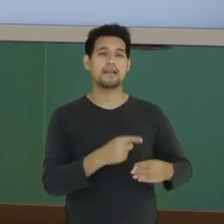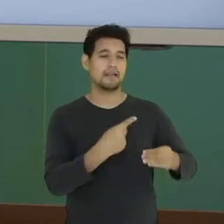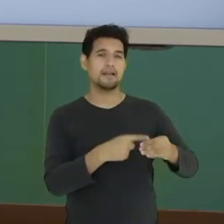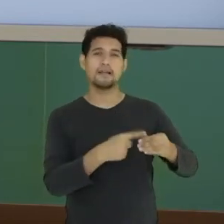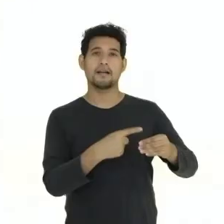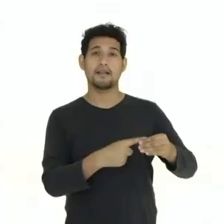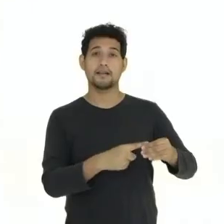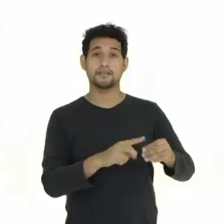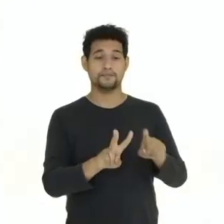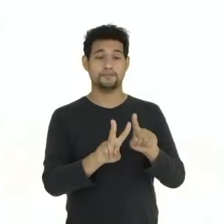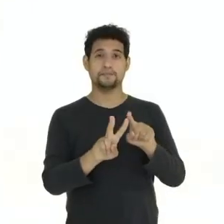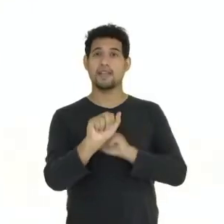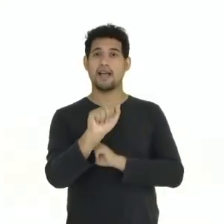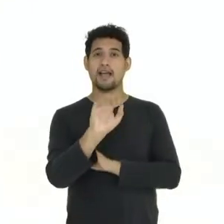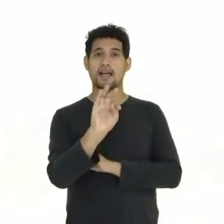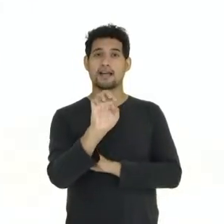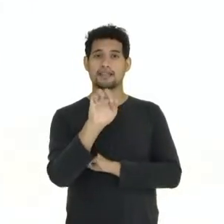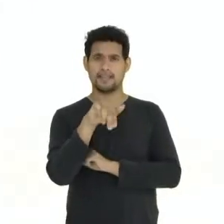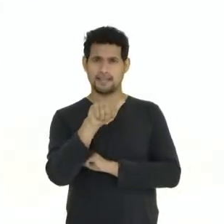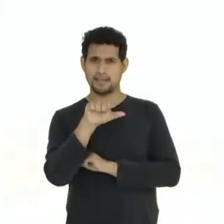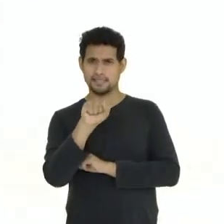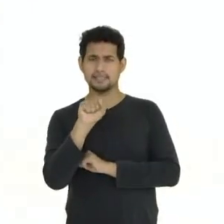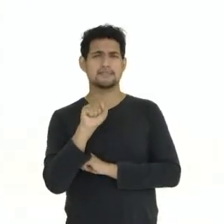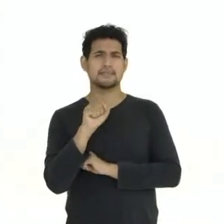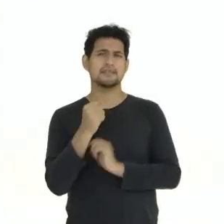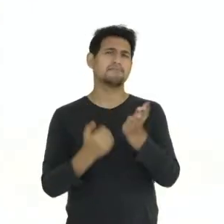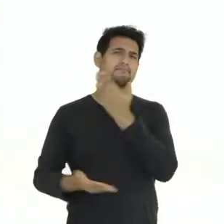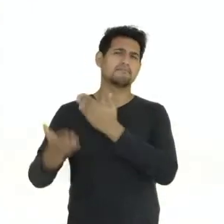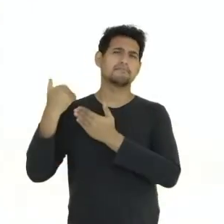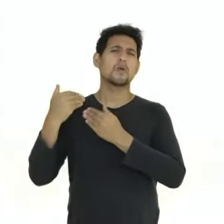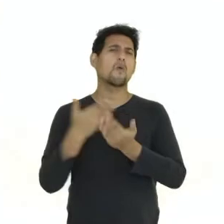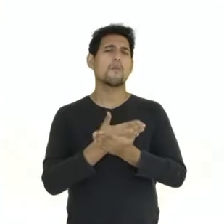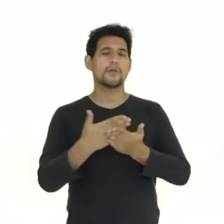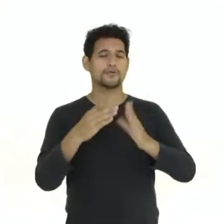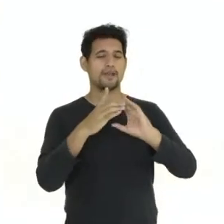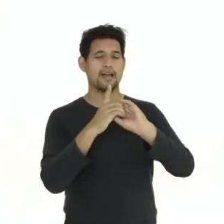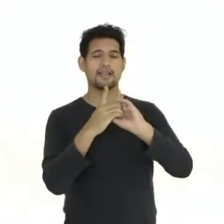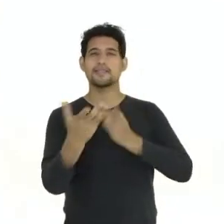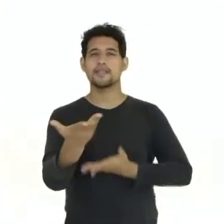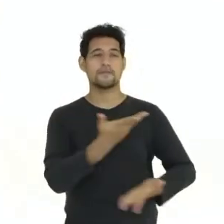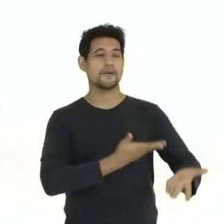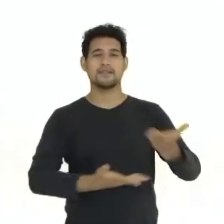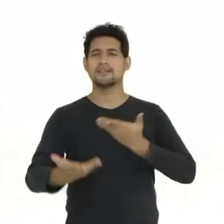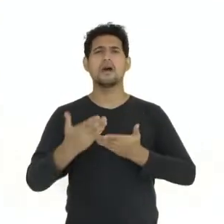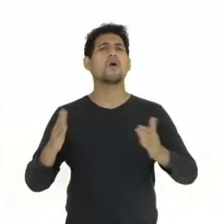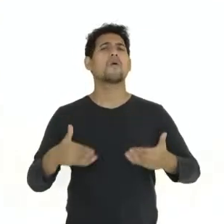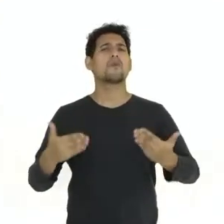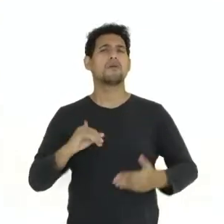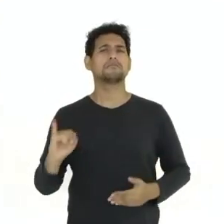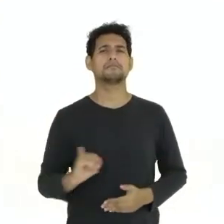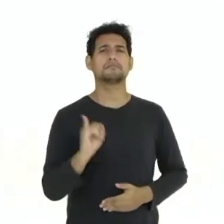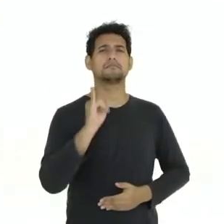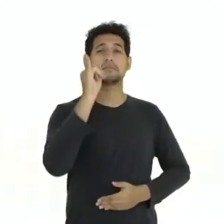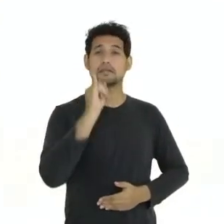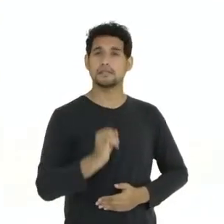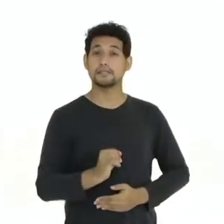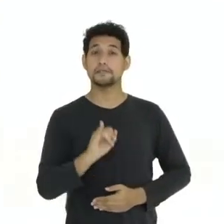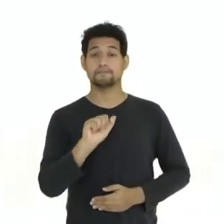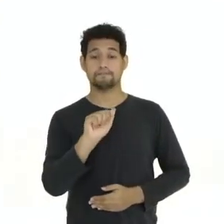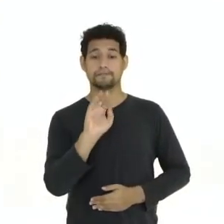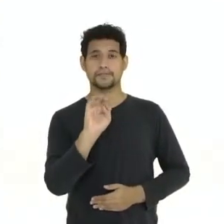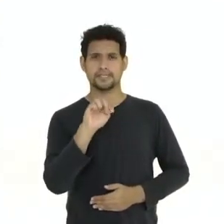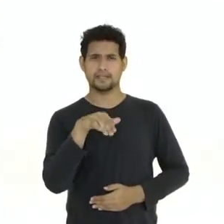de Atenas, Atenas antiga, berço da democracia. Qual é a importância de